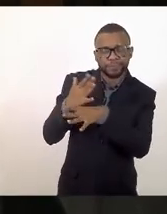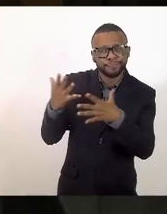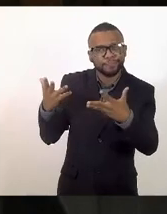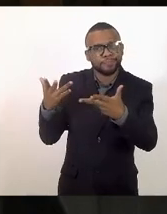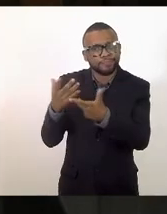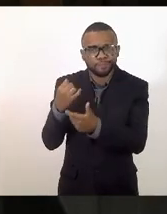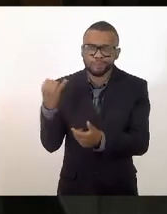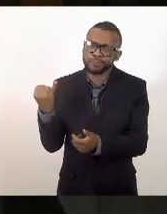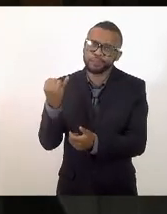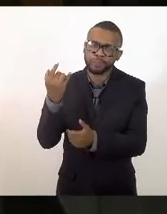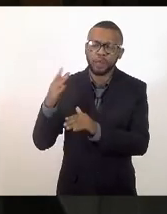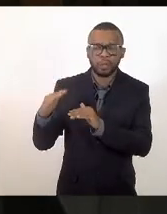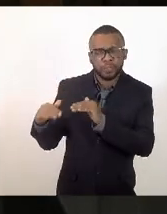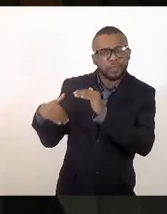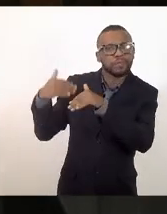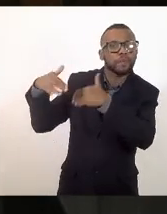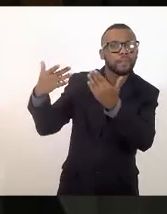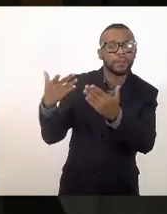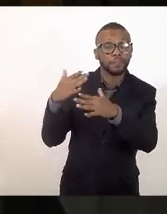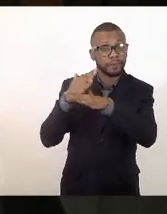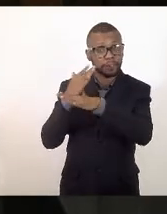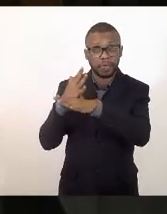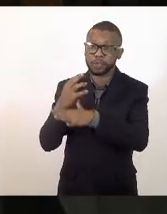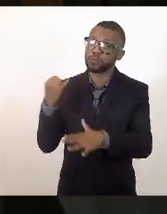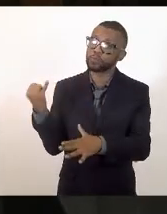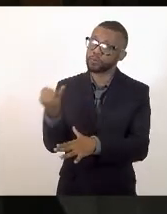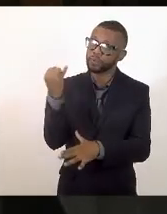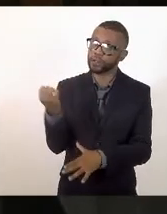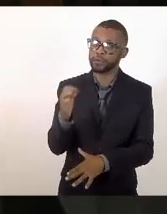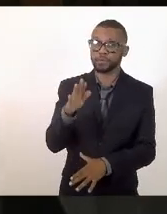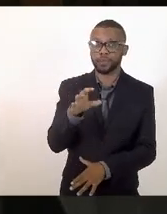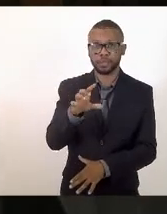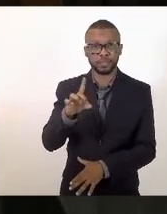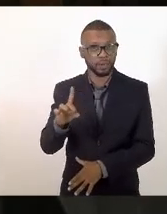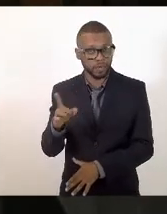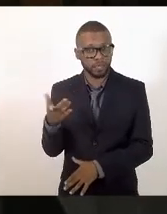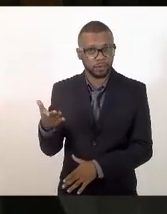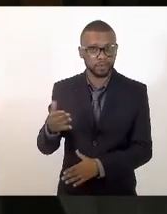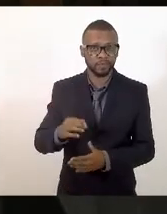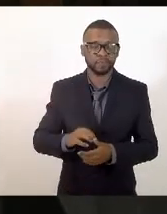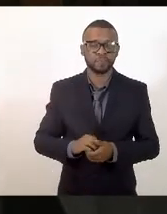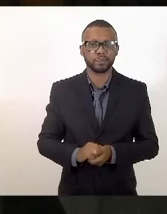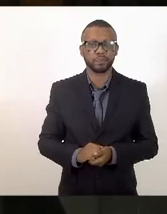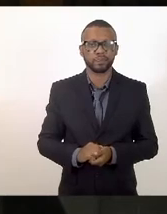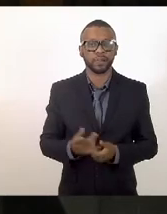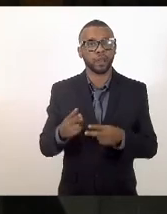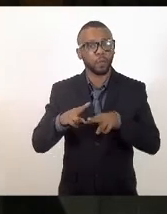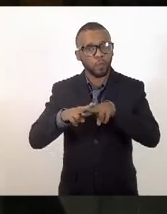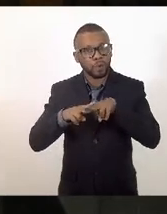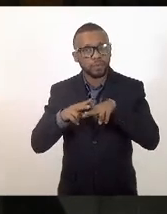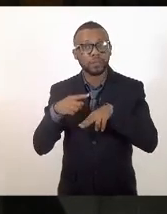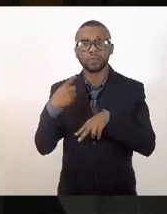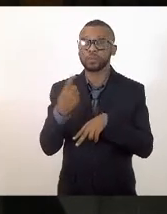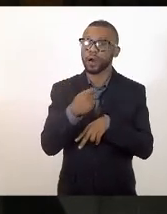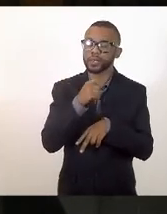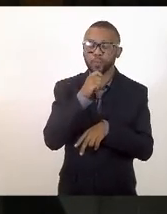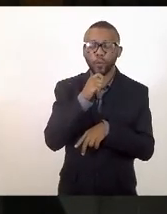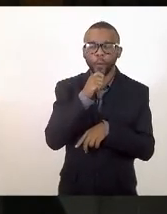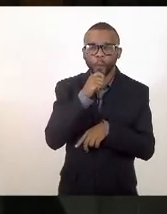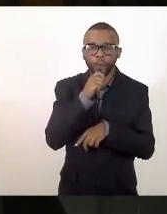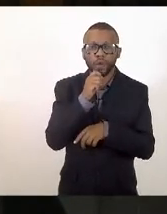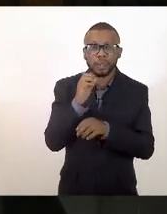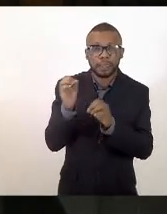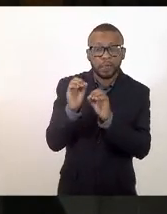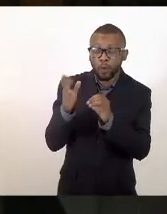nosso desenvolvimento local, uma cidade fundamental para a nossa Baixada Fluminense. Portanto, ainda que não tivesse tido nenhum